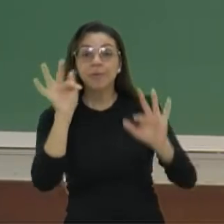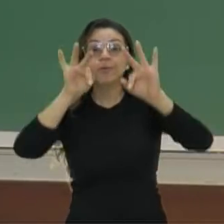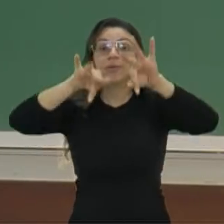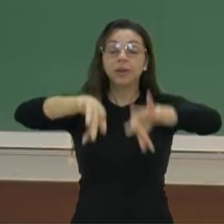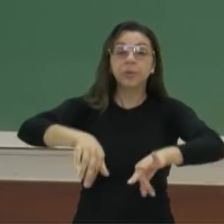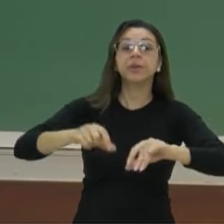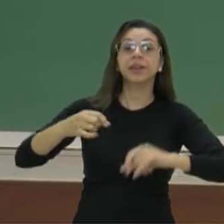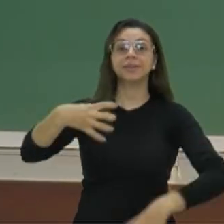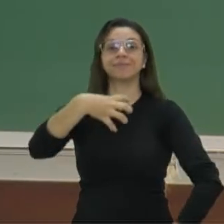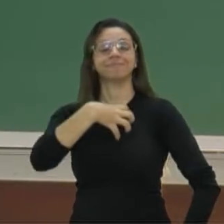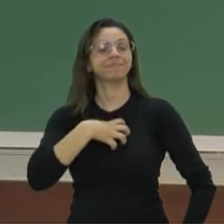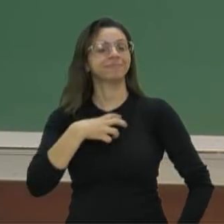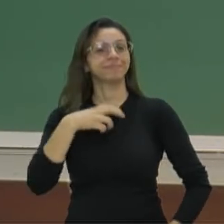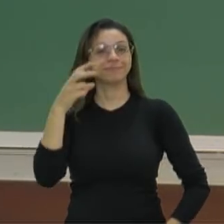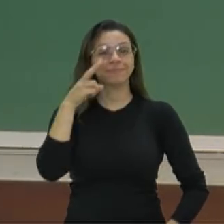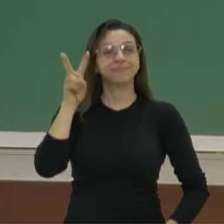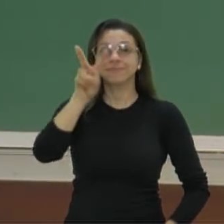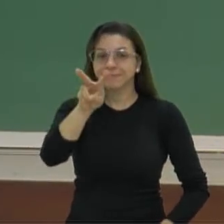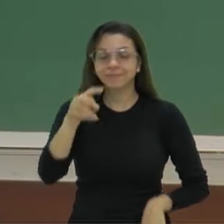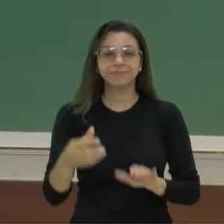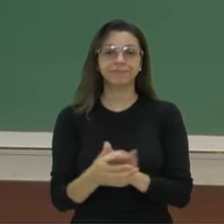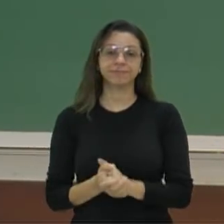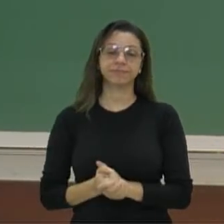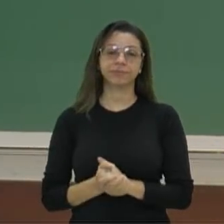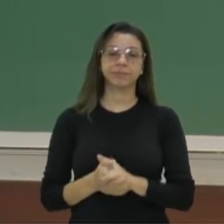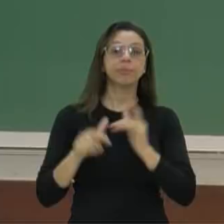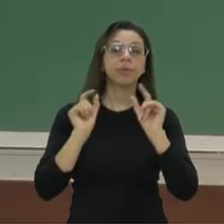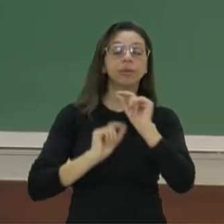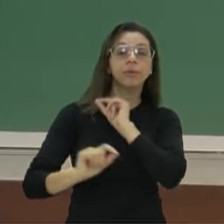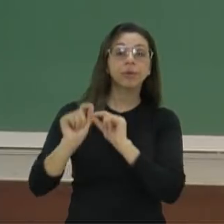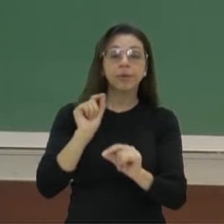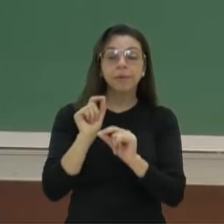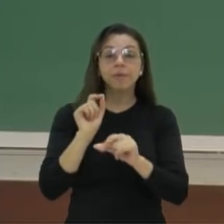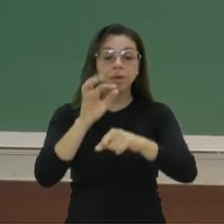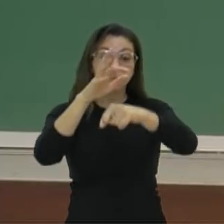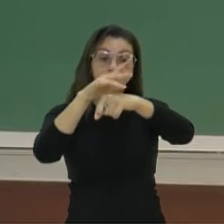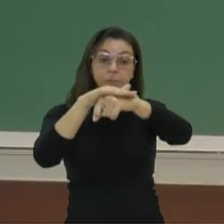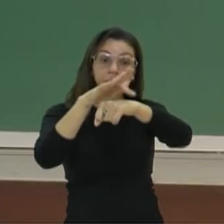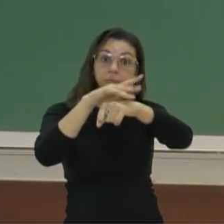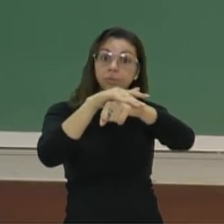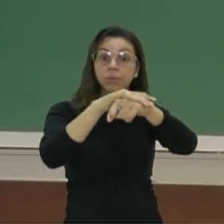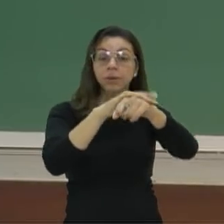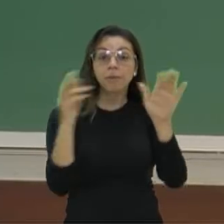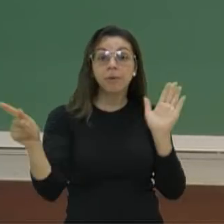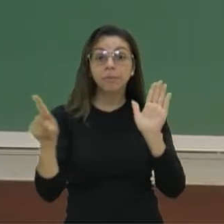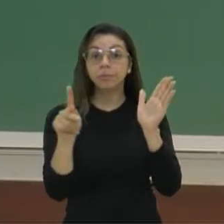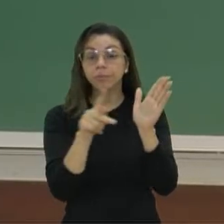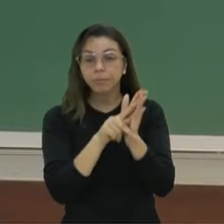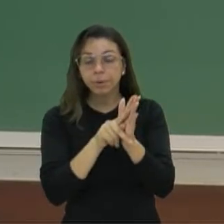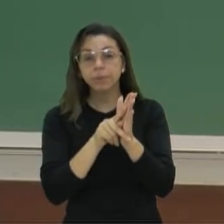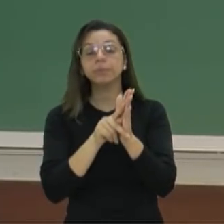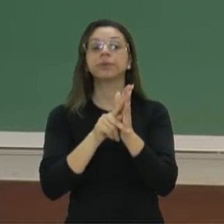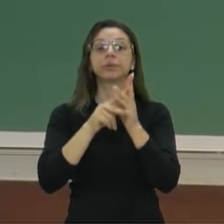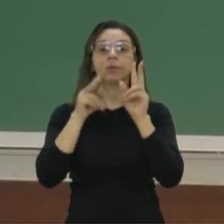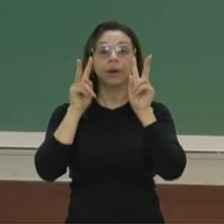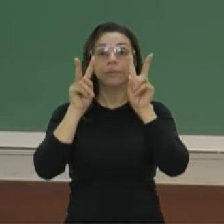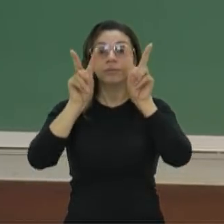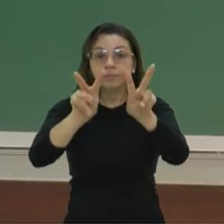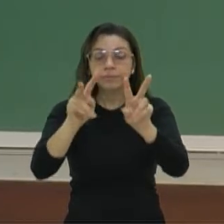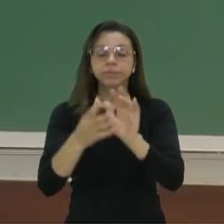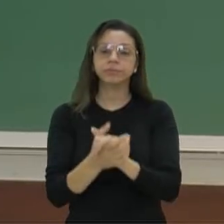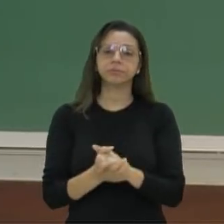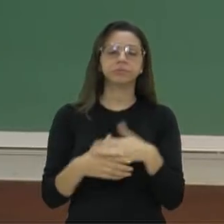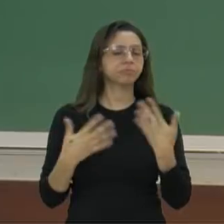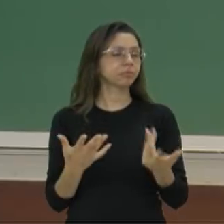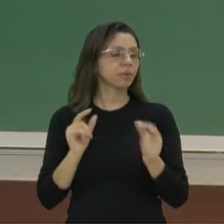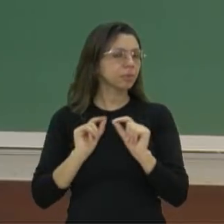o sentido da visão. Nós vamos falar sobre distúrbios relacionados à visão, mas